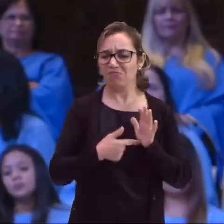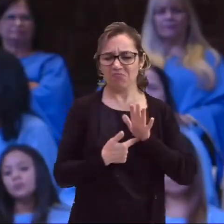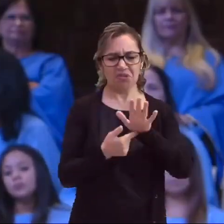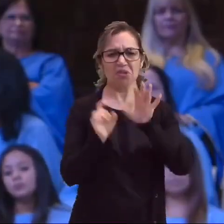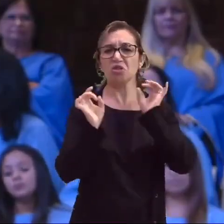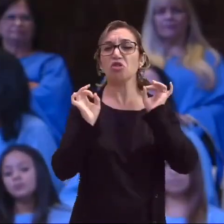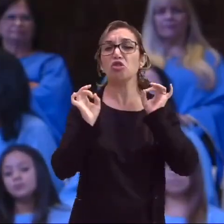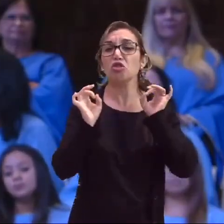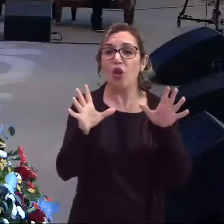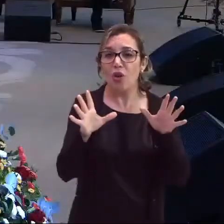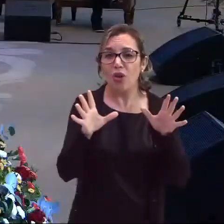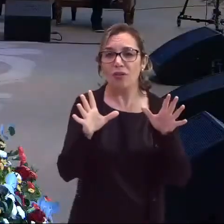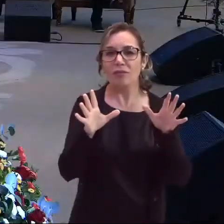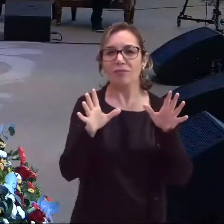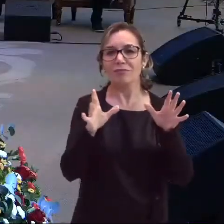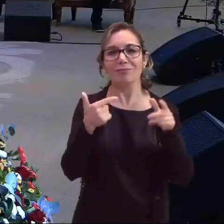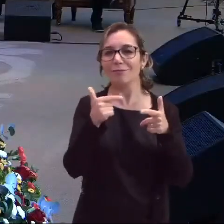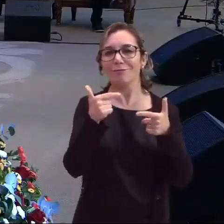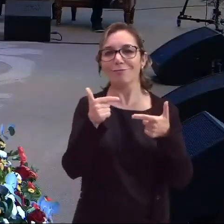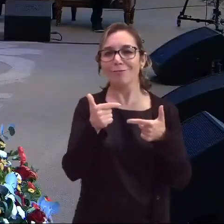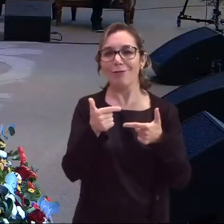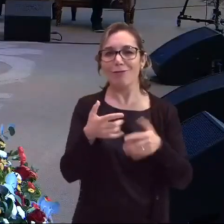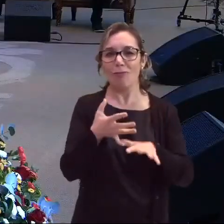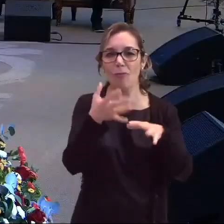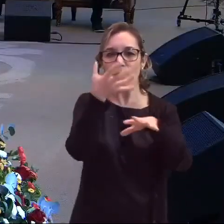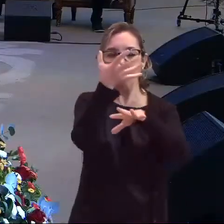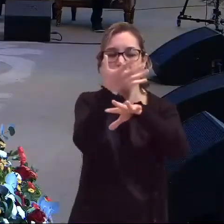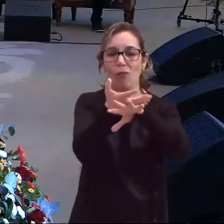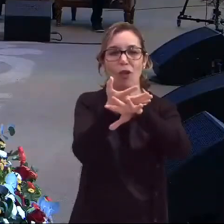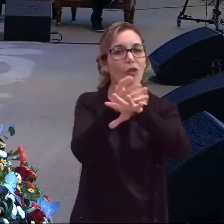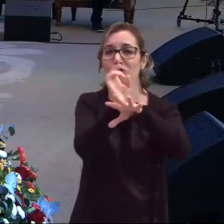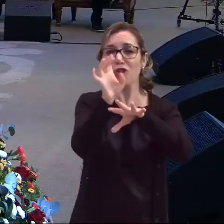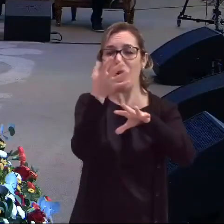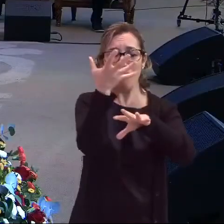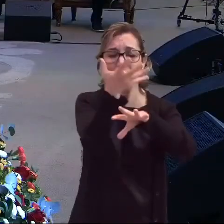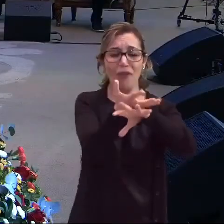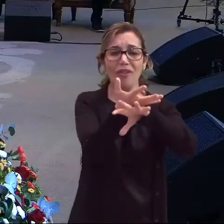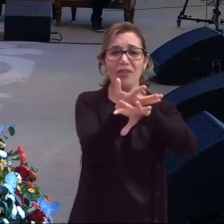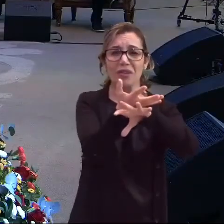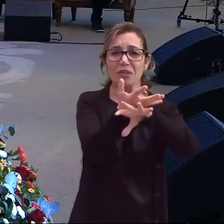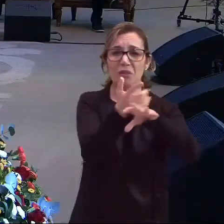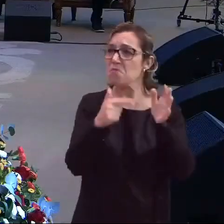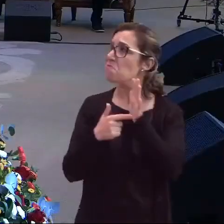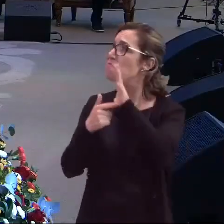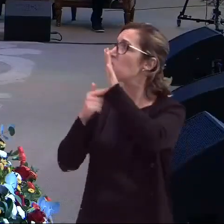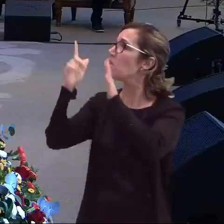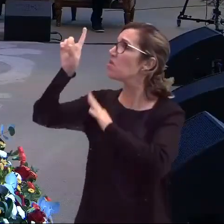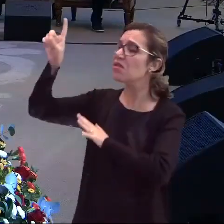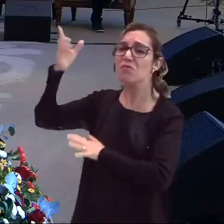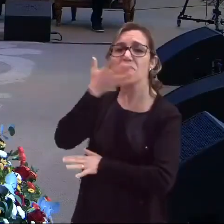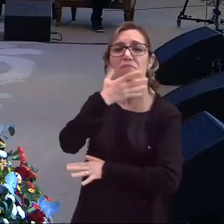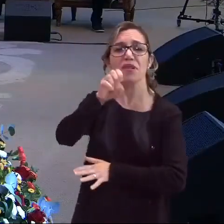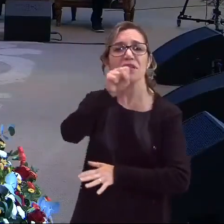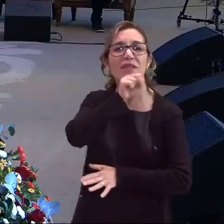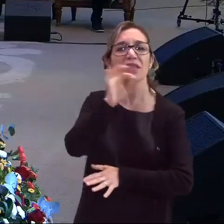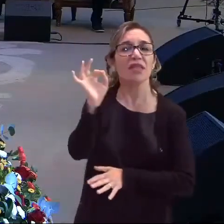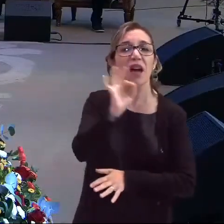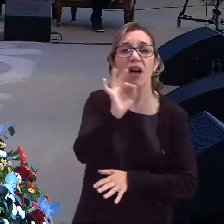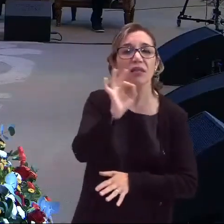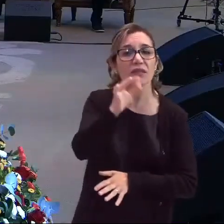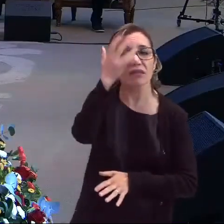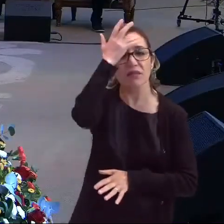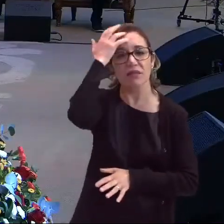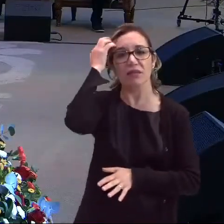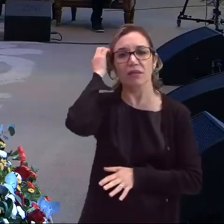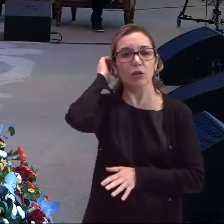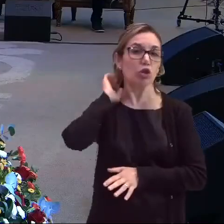por isso esse tipo de oração não seria atendido pelo pai porque ela é hipócrita não buscava